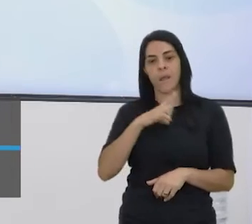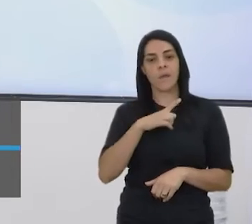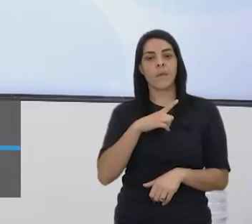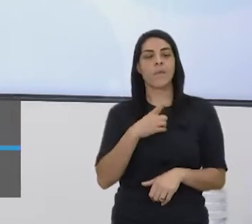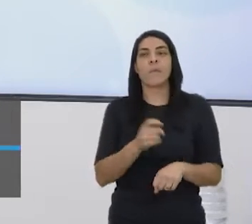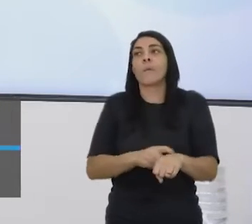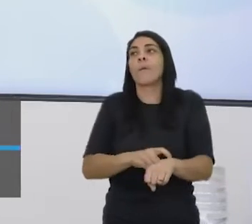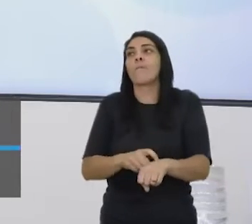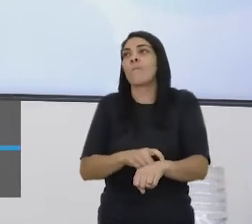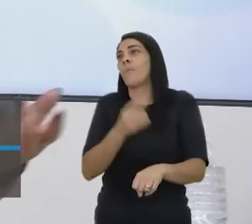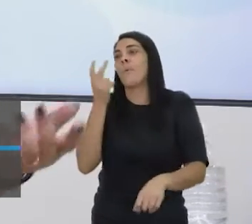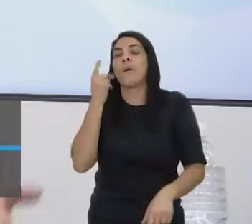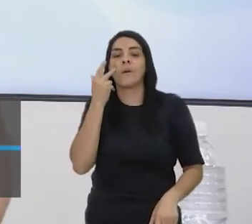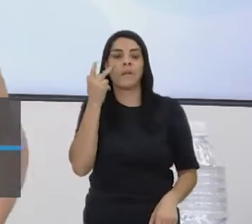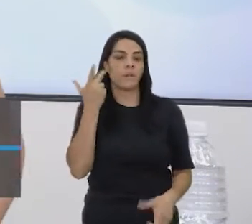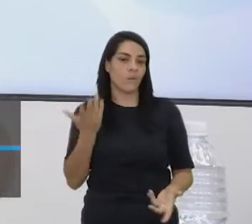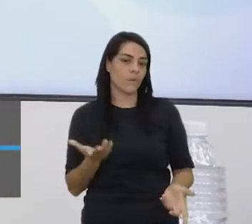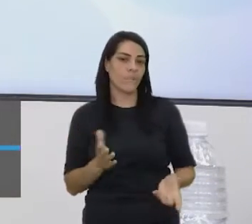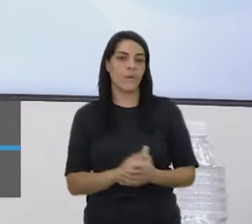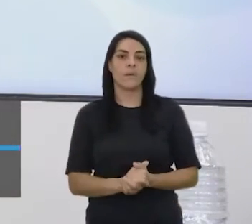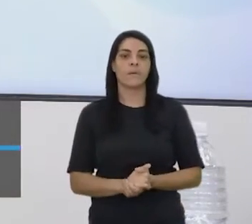por exemplo não atingir